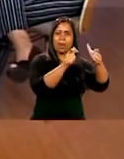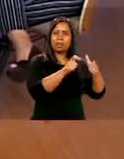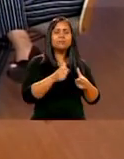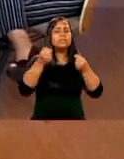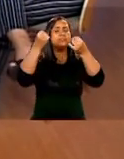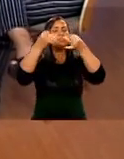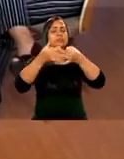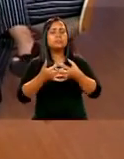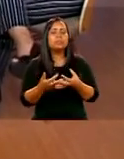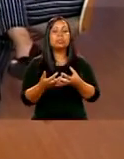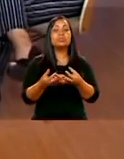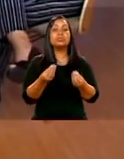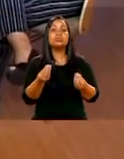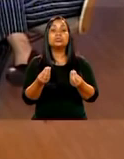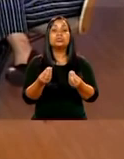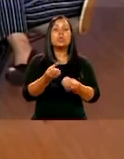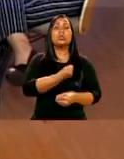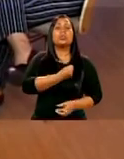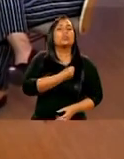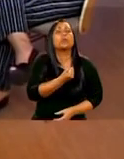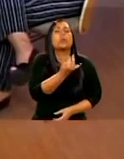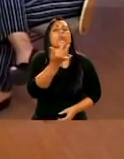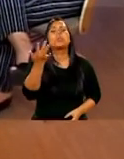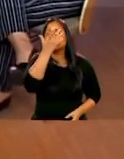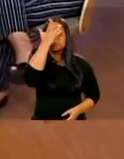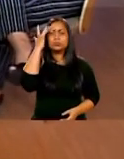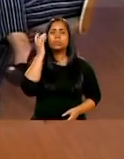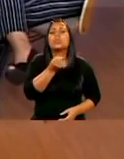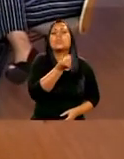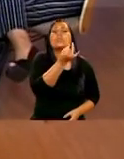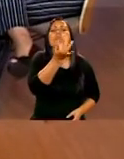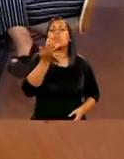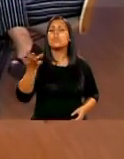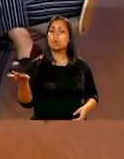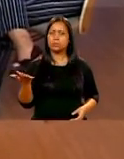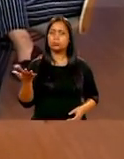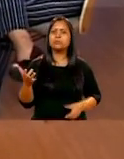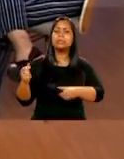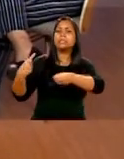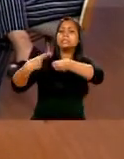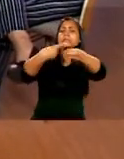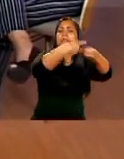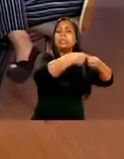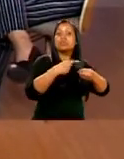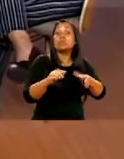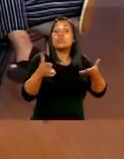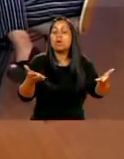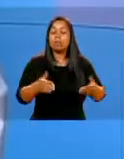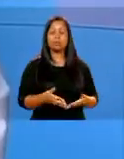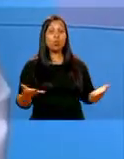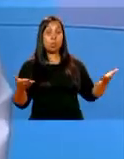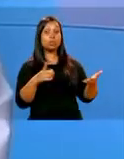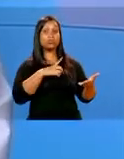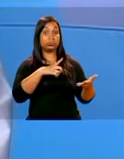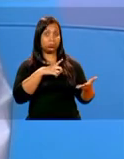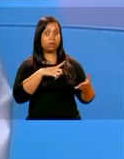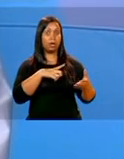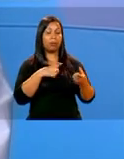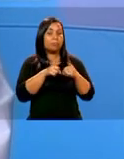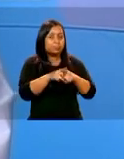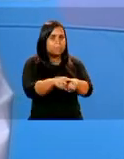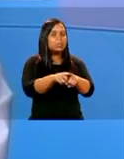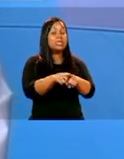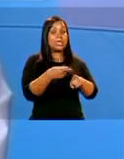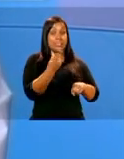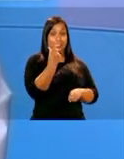queria que vocês me dissessem esses números. Quantas pessoas, quantos atendimentos, de quantas cidades? Hoje nós temos convênio